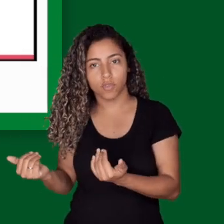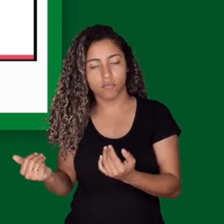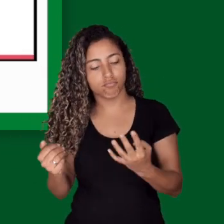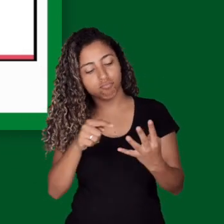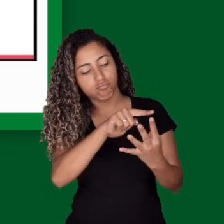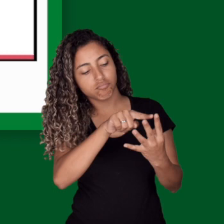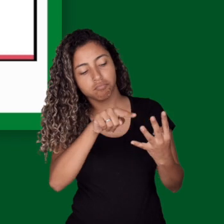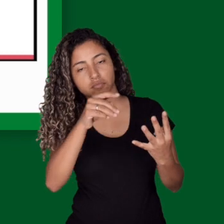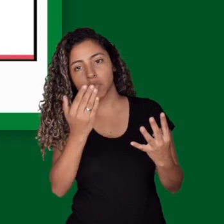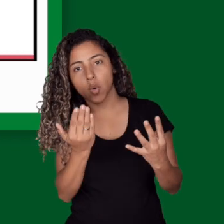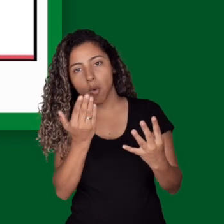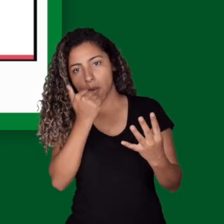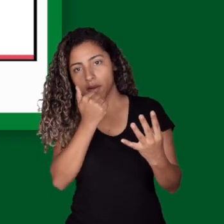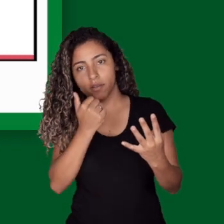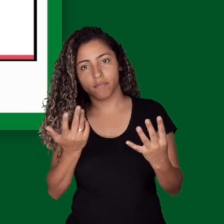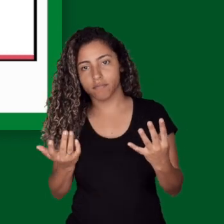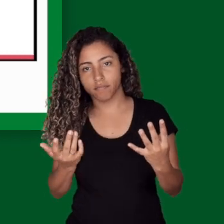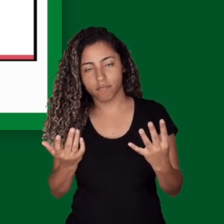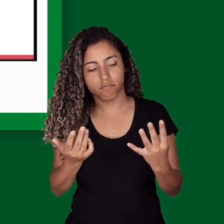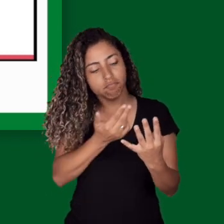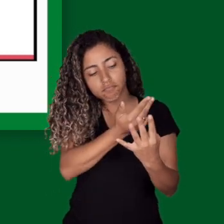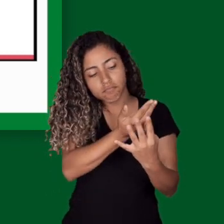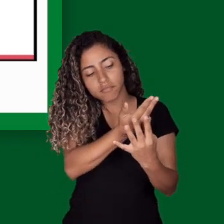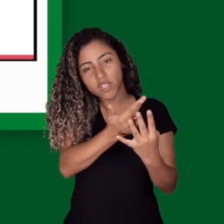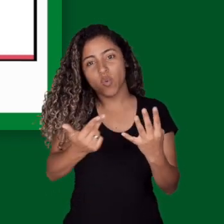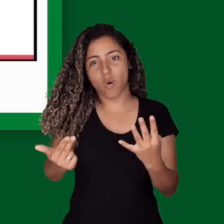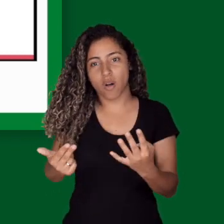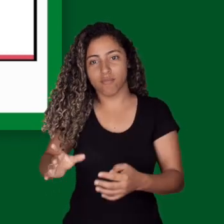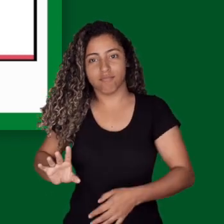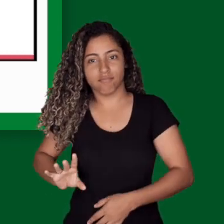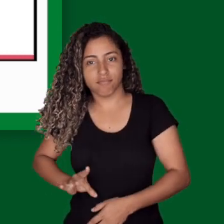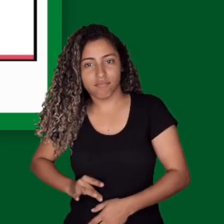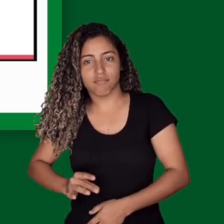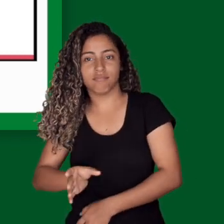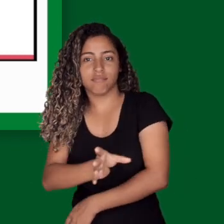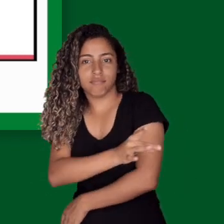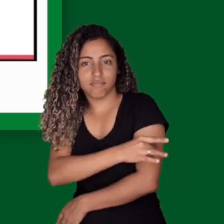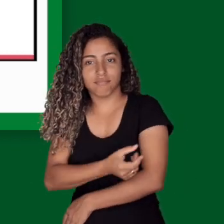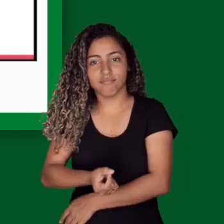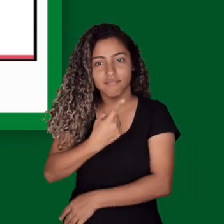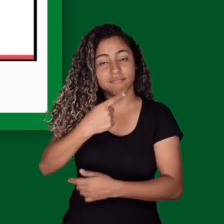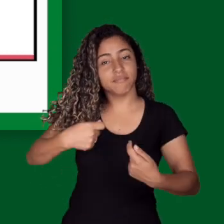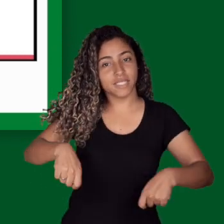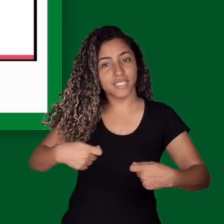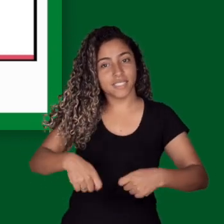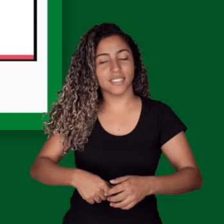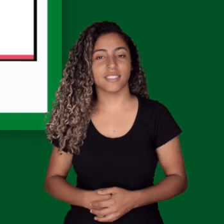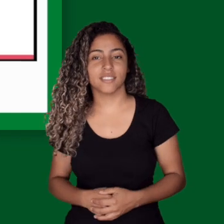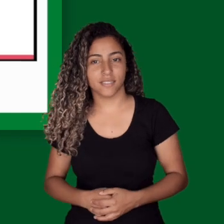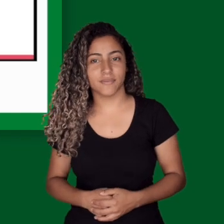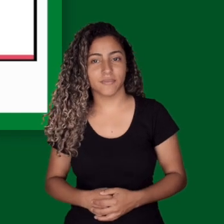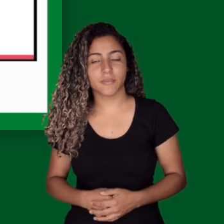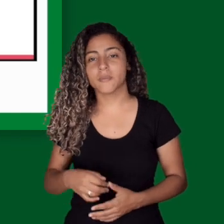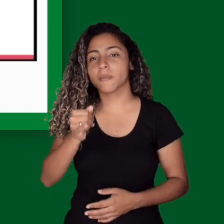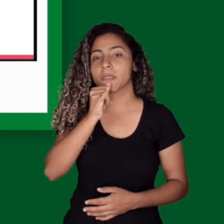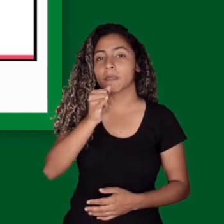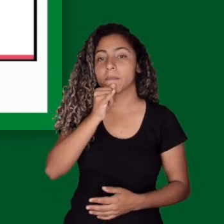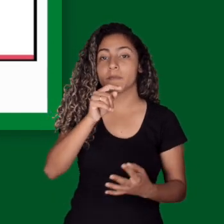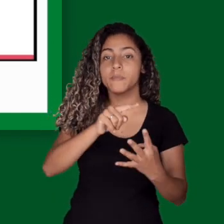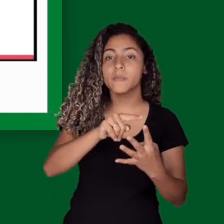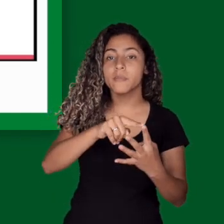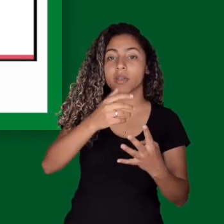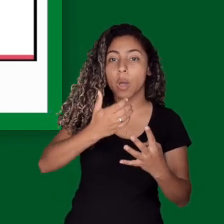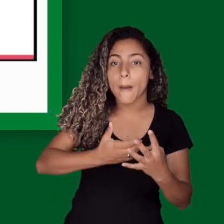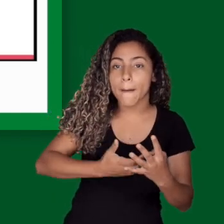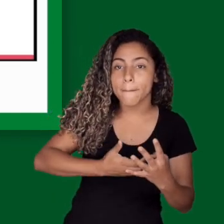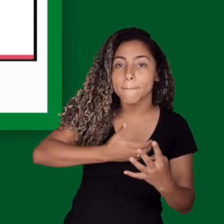outros alimentos que contêm a mesma quantidade de carboidrato, a dose de insulina para cada porção vai ser a mesma. Então, se ele precisa